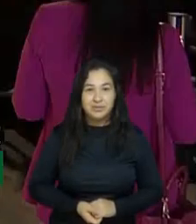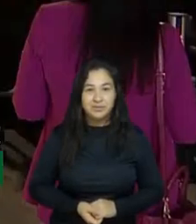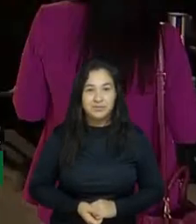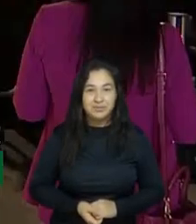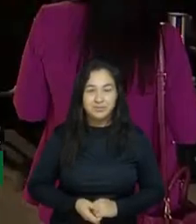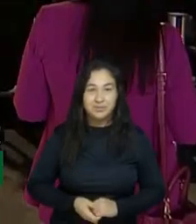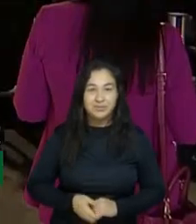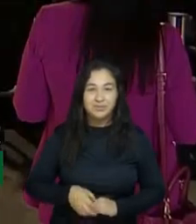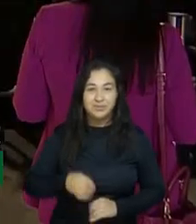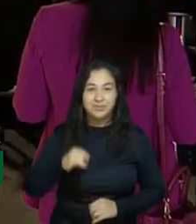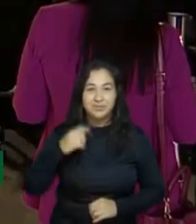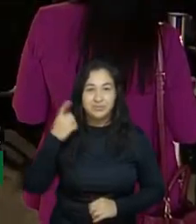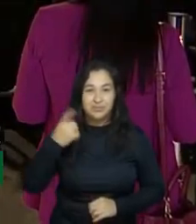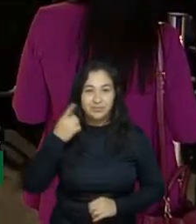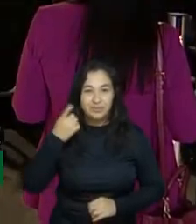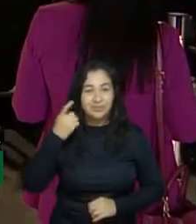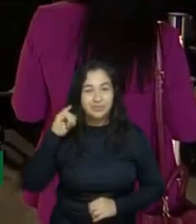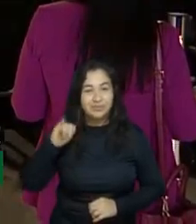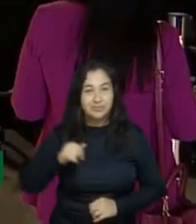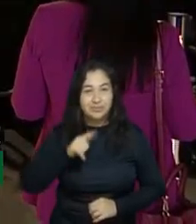Deputado Júlio Garcia.